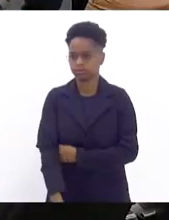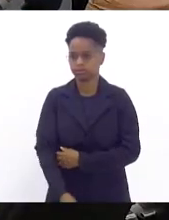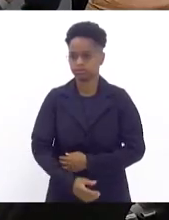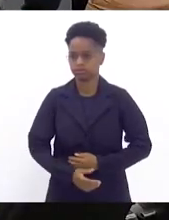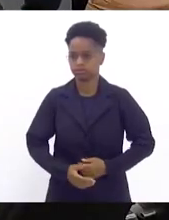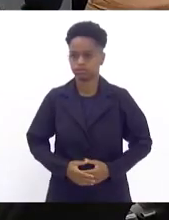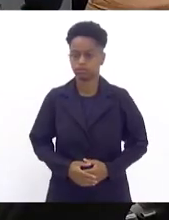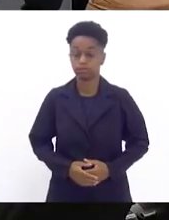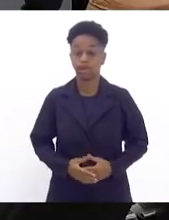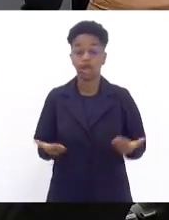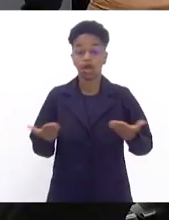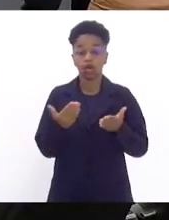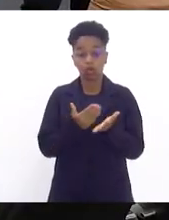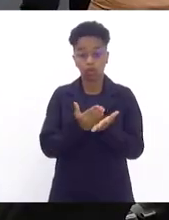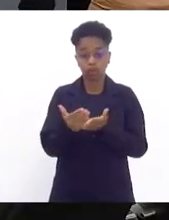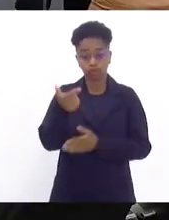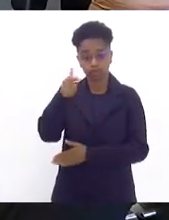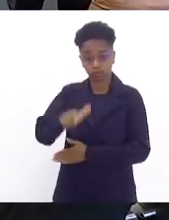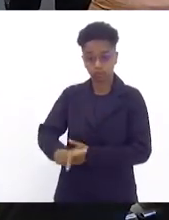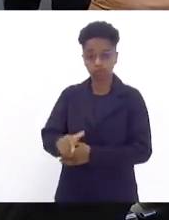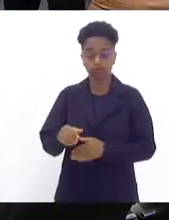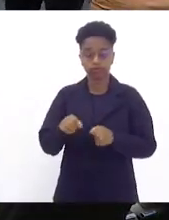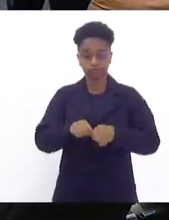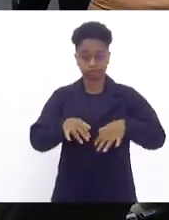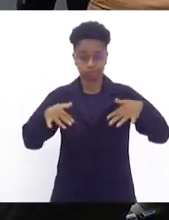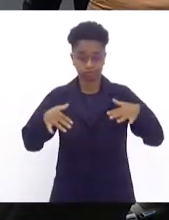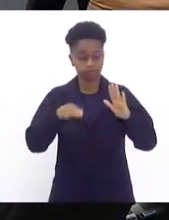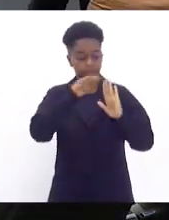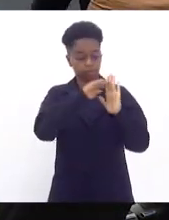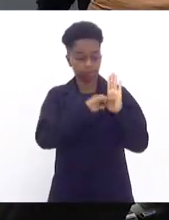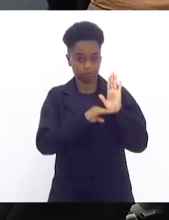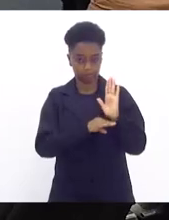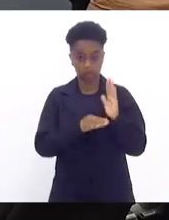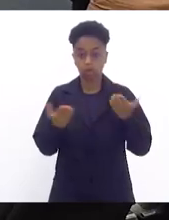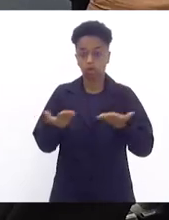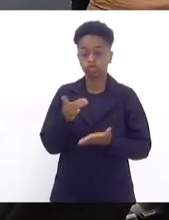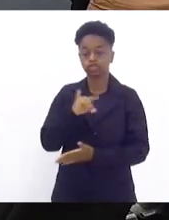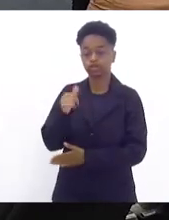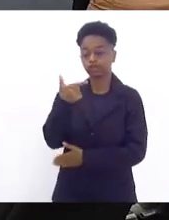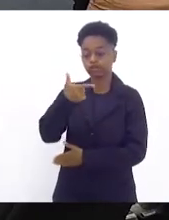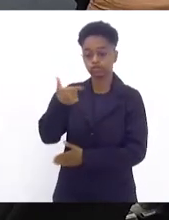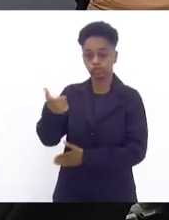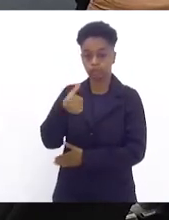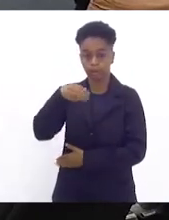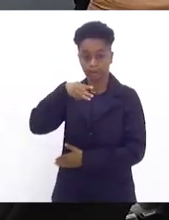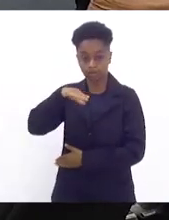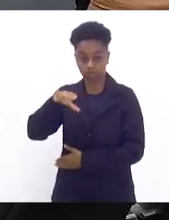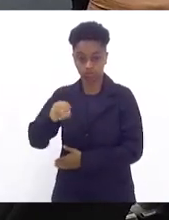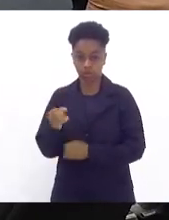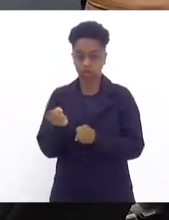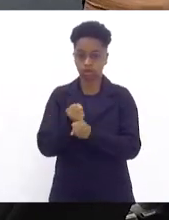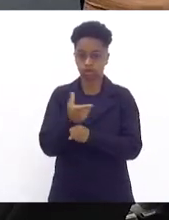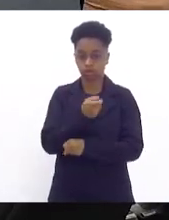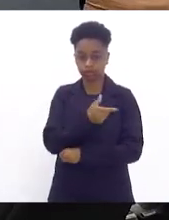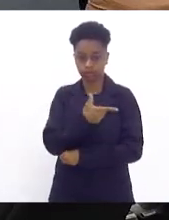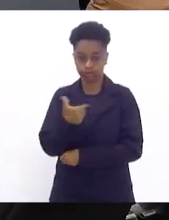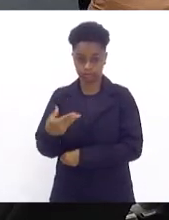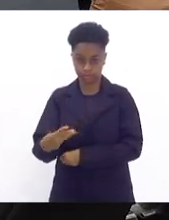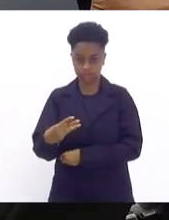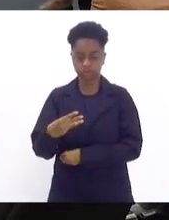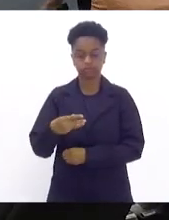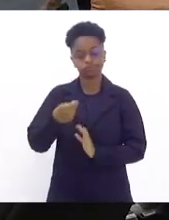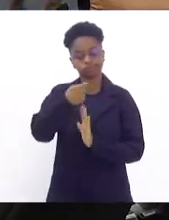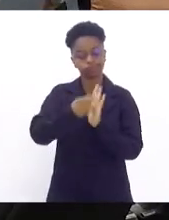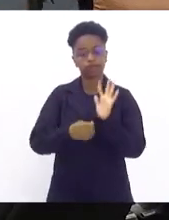Está reaberta a sessão, parte-se a ordem do dia. Sessão ordinária do dia 21 de março de 2023. Redação